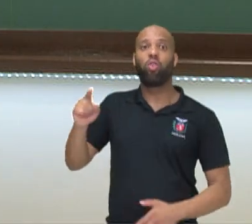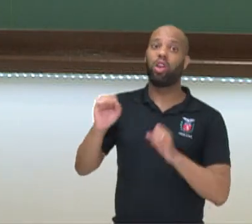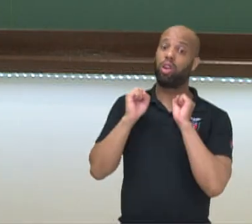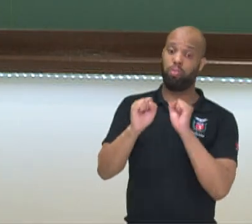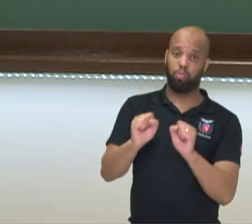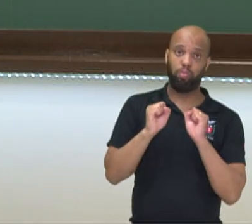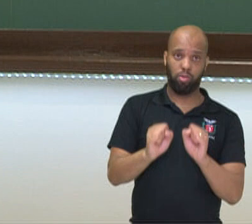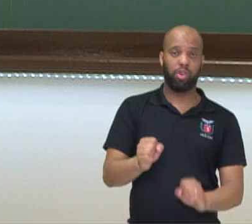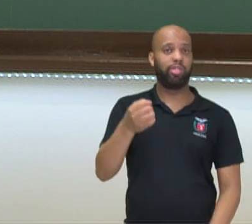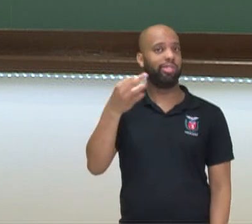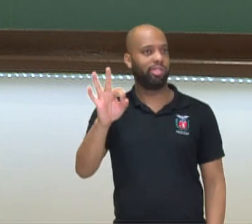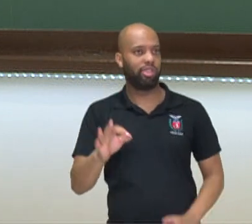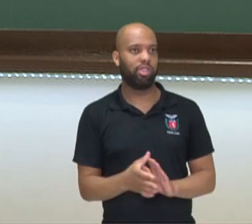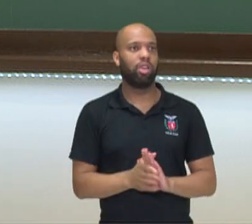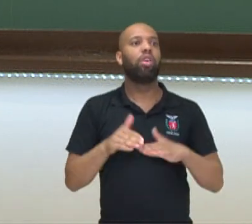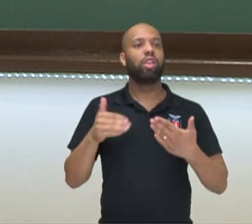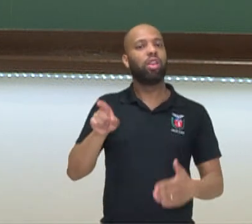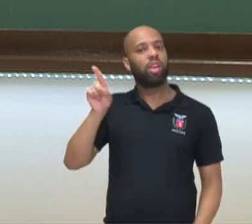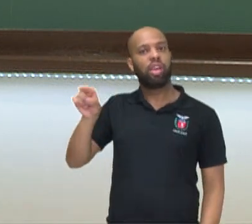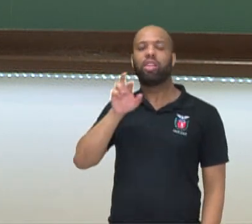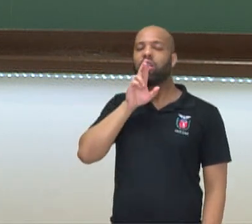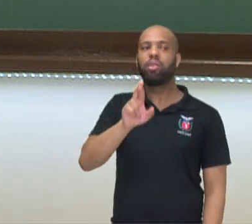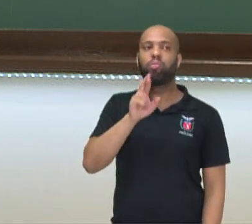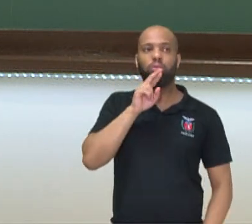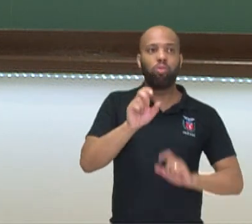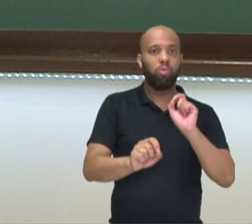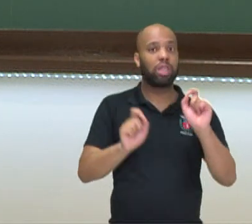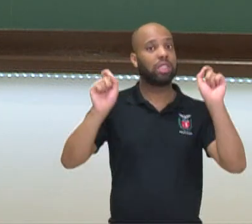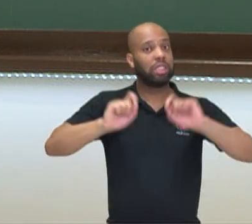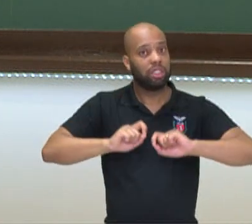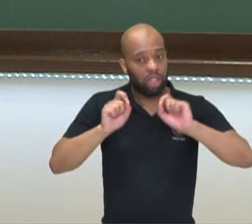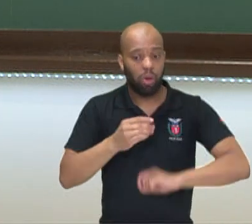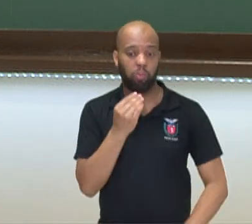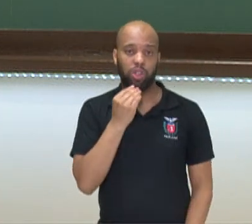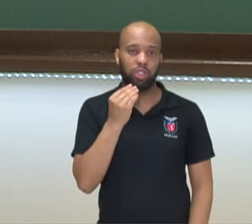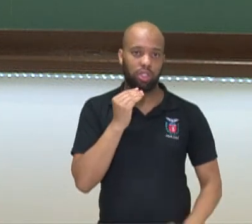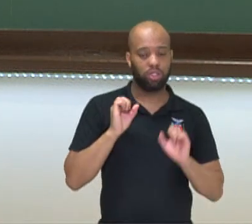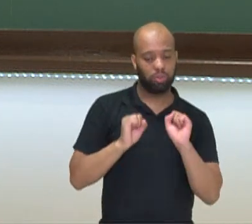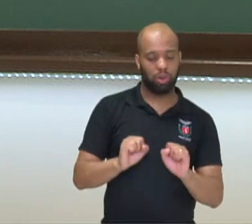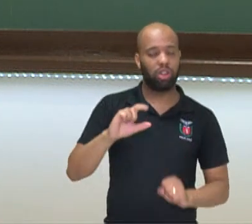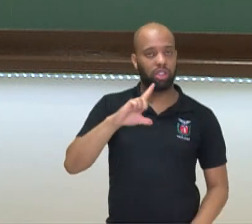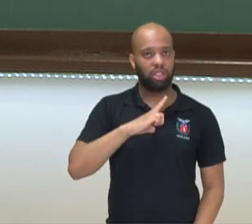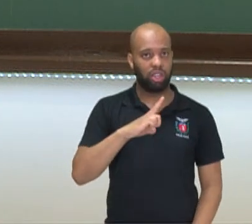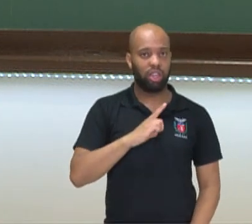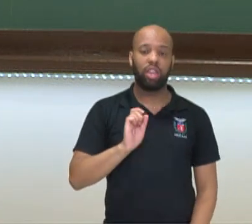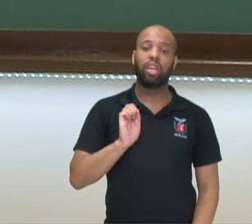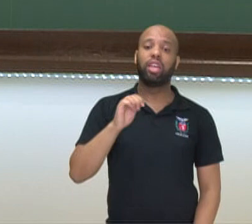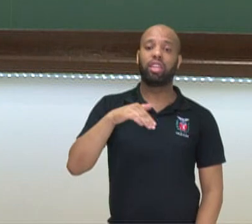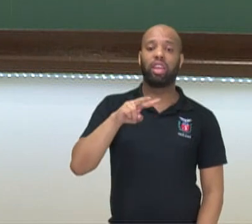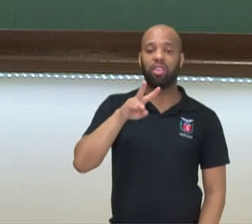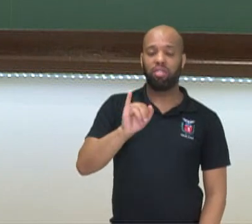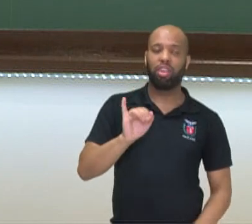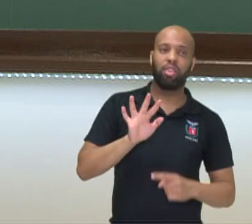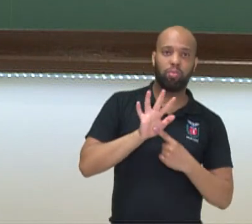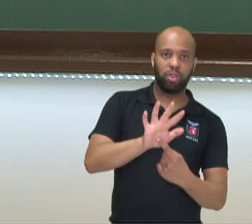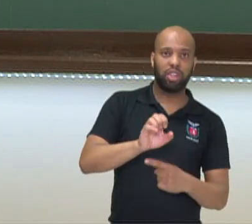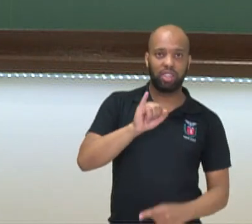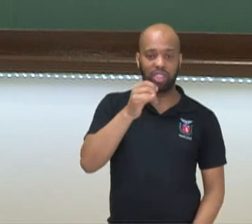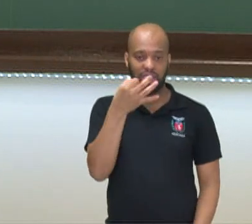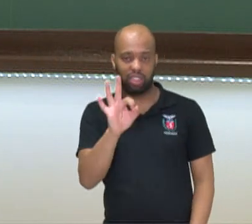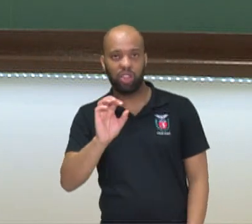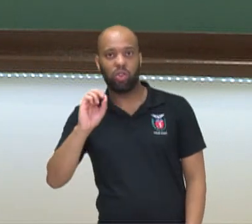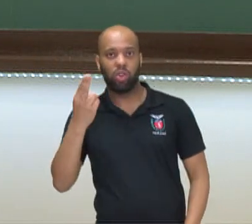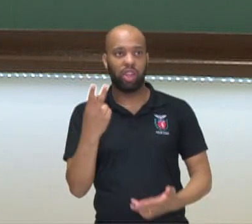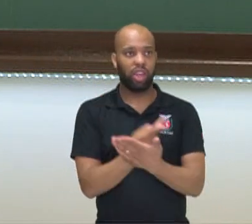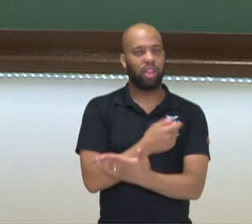estar certo. Então, esse resultado é um resultado possível. Quem vai confirmar para mim se o Denis está correto ou